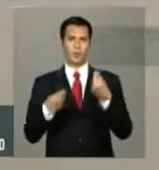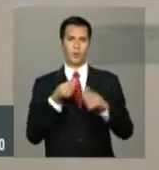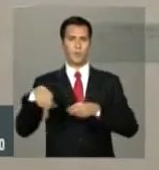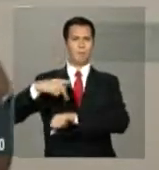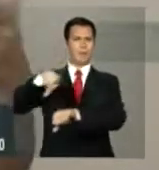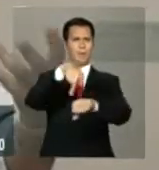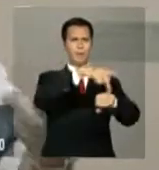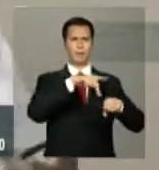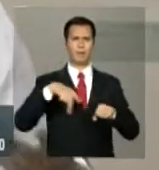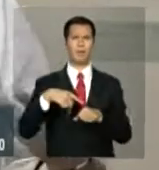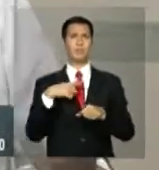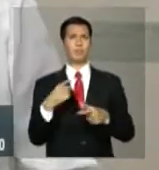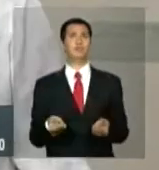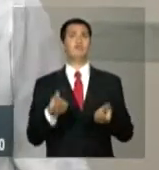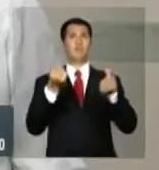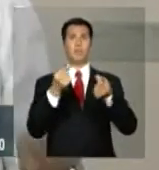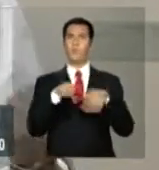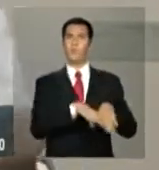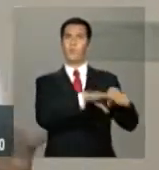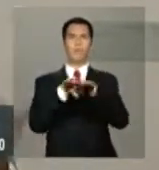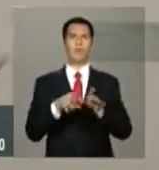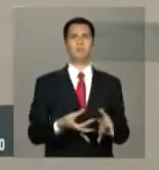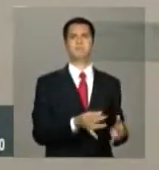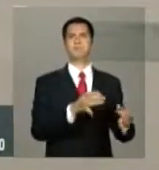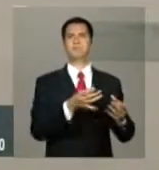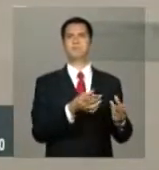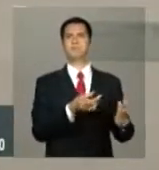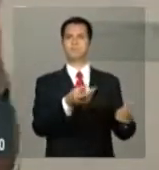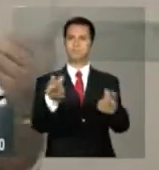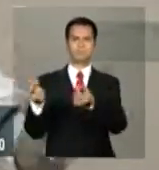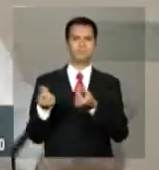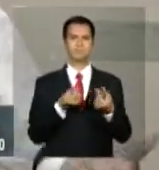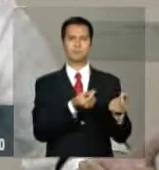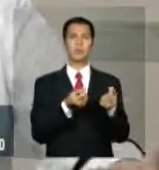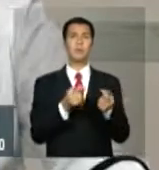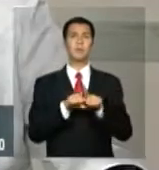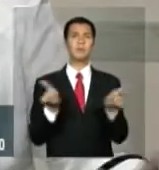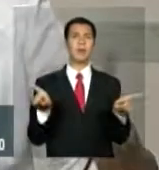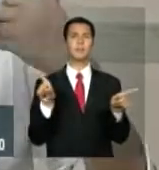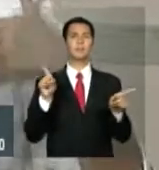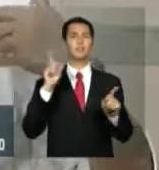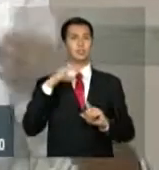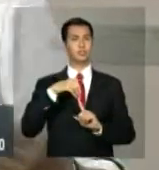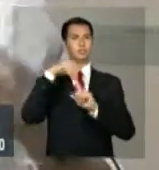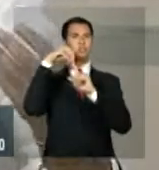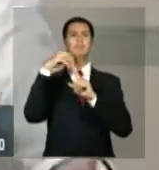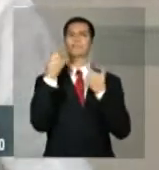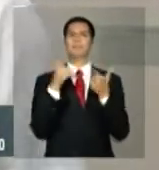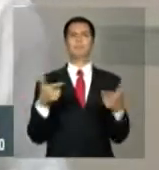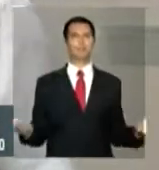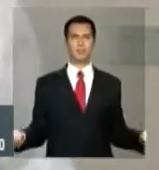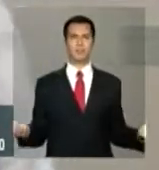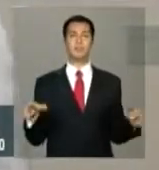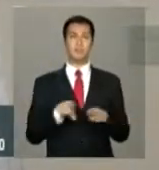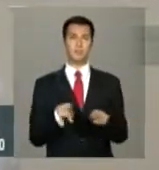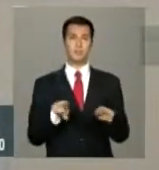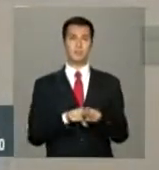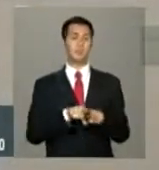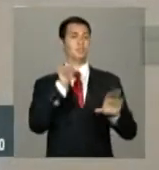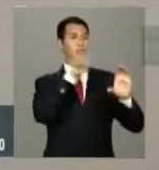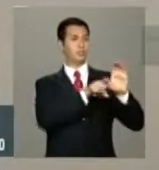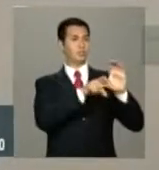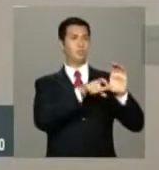ao mesmo tempo, a dificuldade que tem em você transmitir para a dívida soberana todas as dívidas bancárias